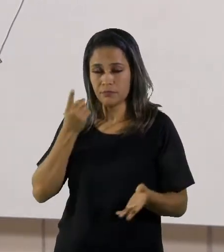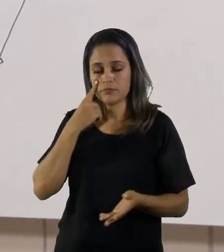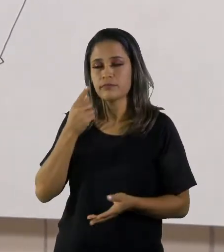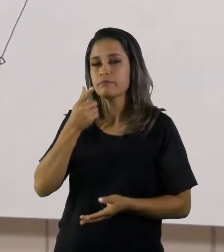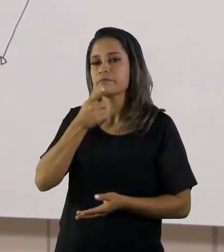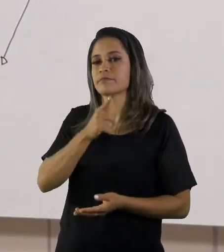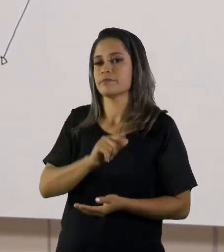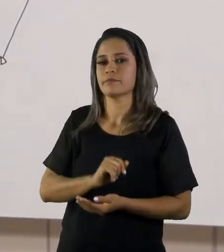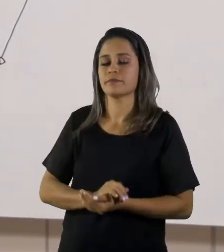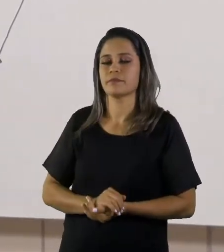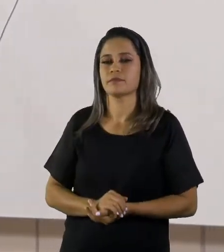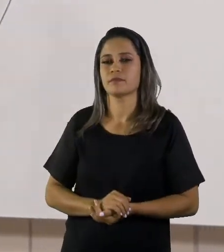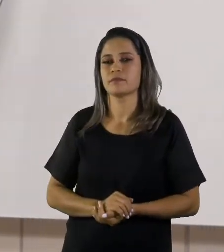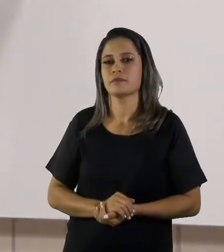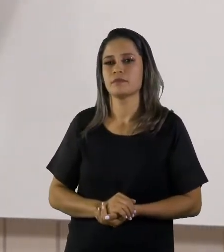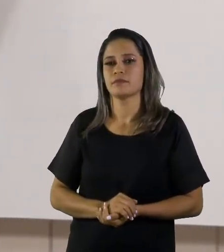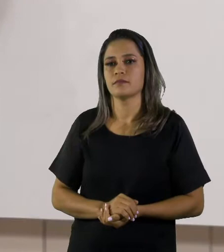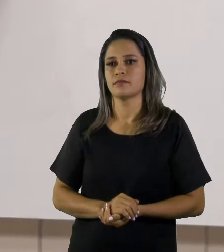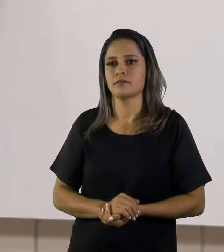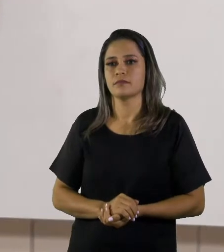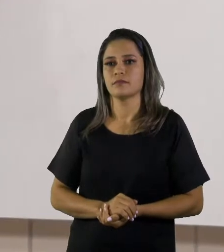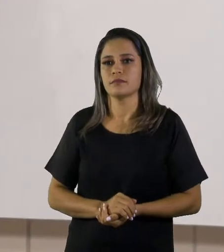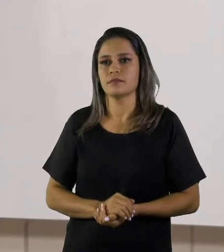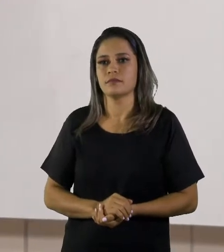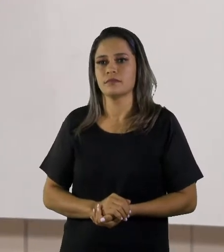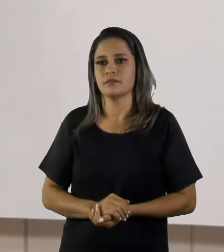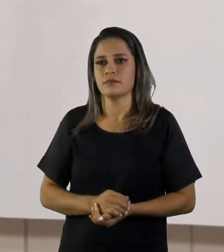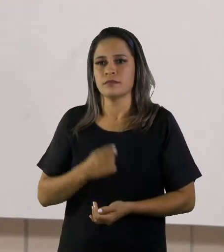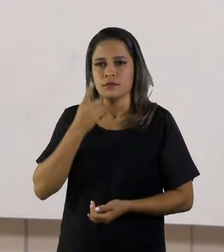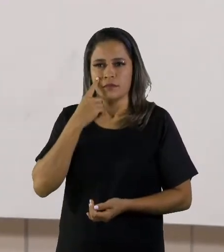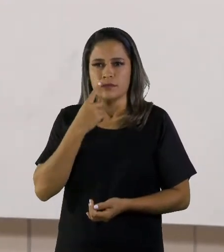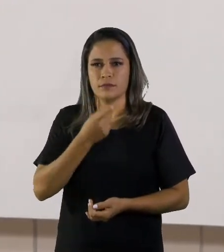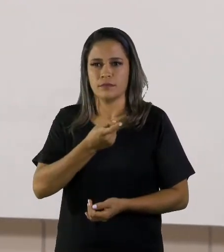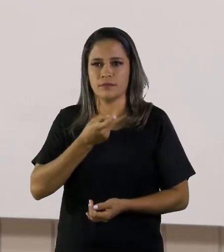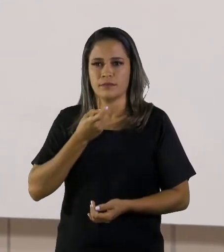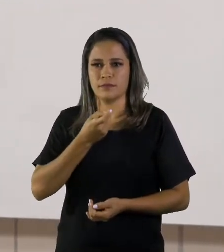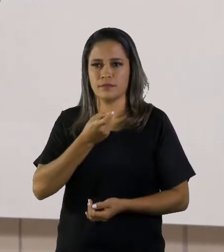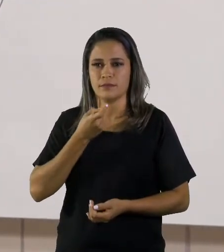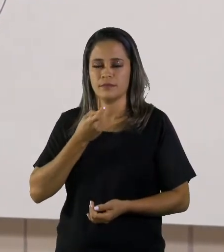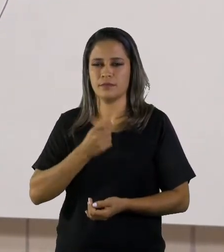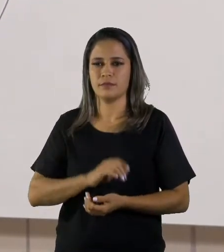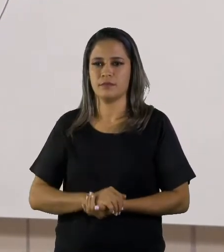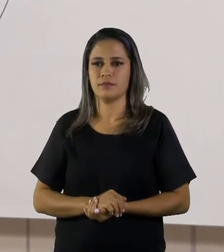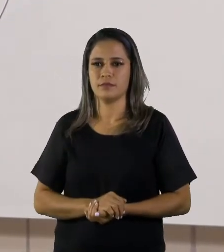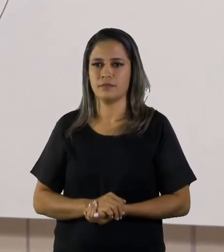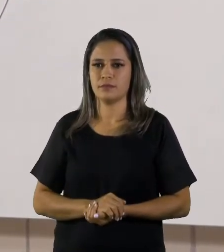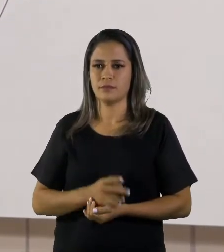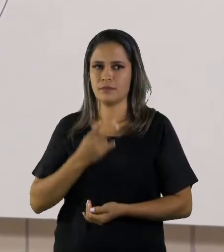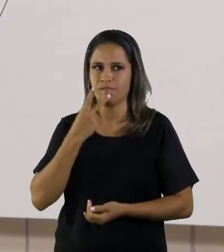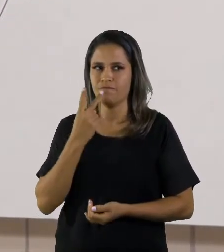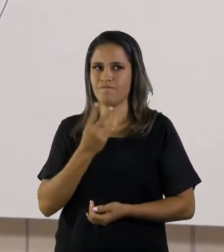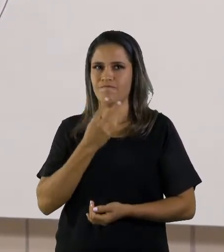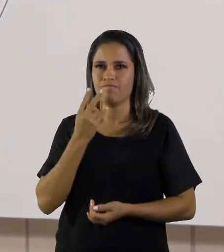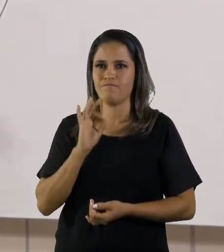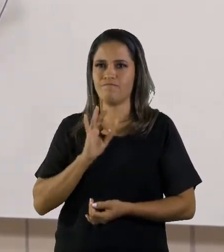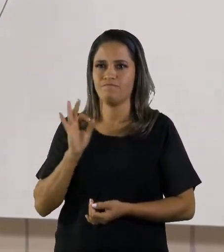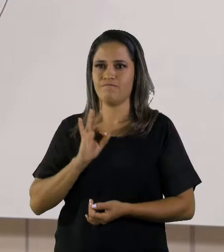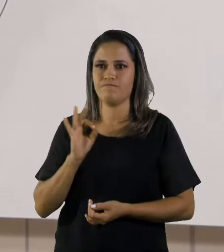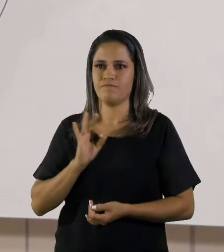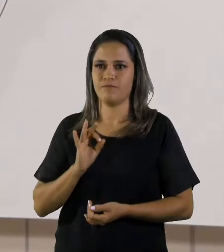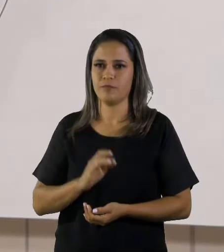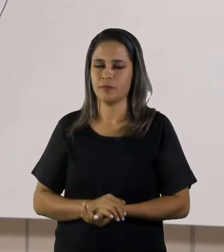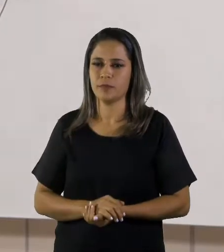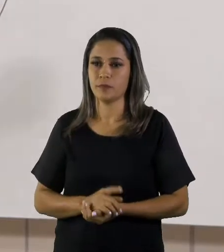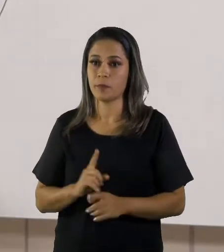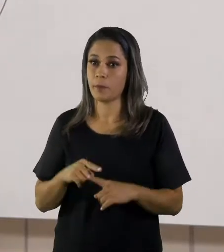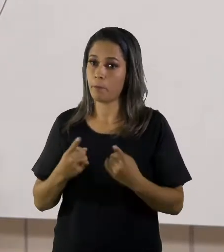correspondências? Vamos pensar nesse ângulo X. Ele ainda não me deu o valor desse ângulo, mas eu